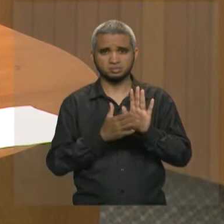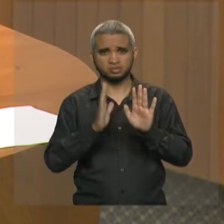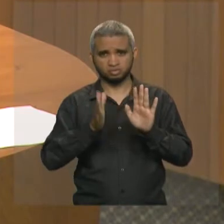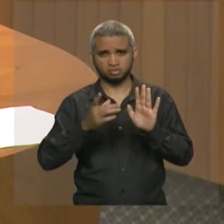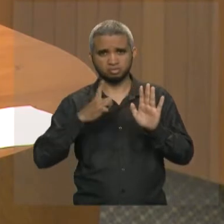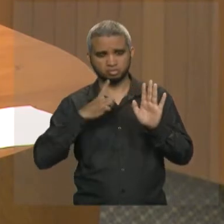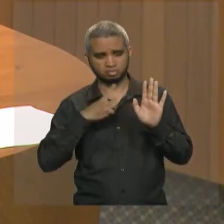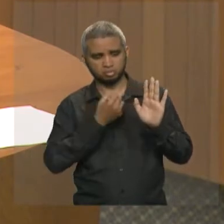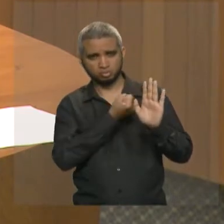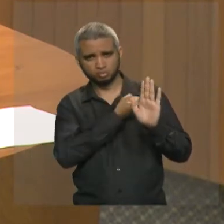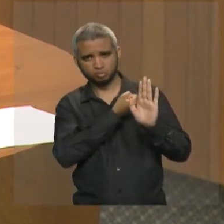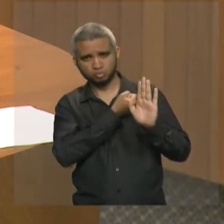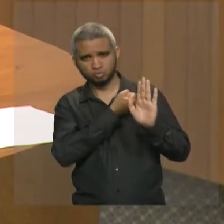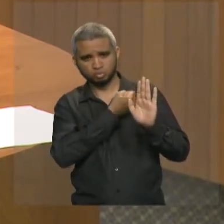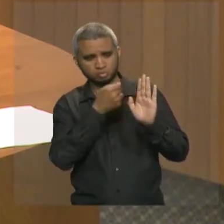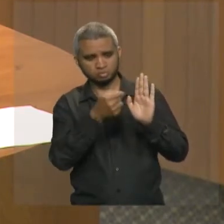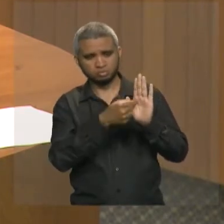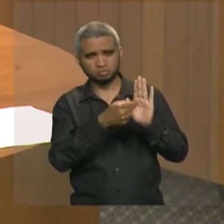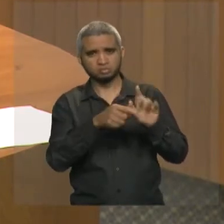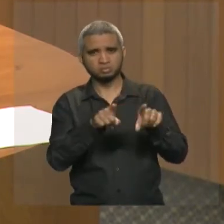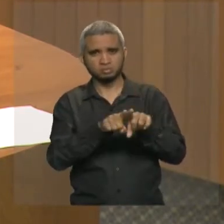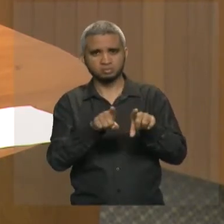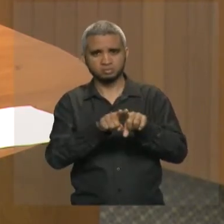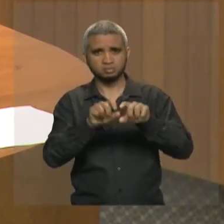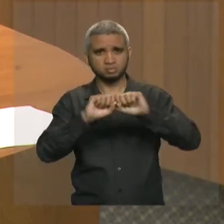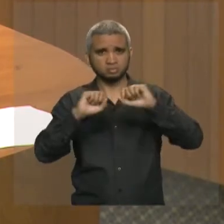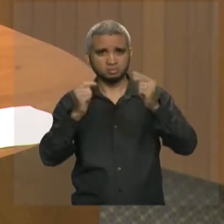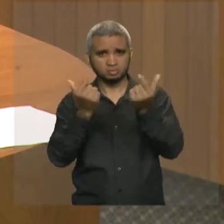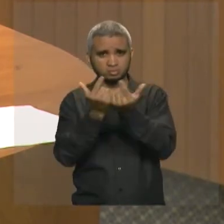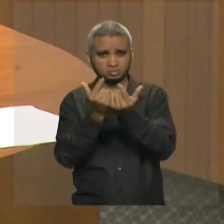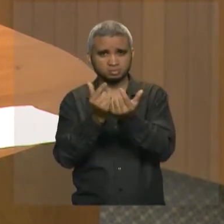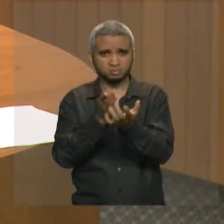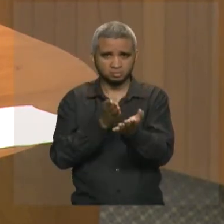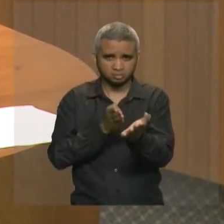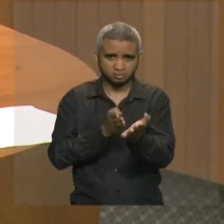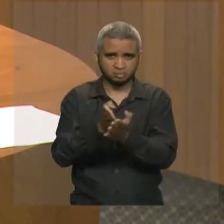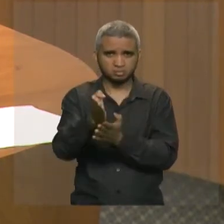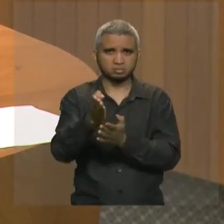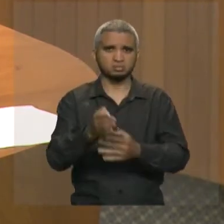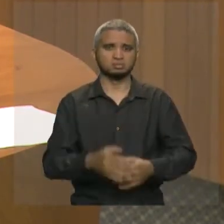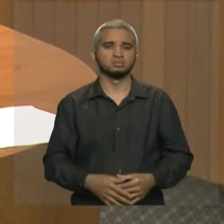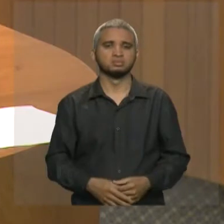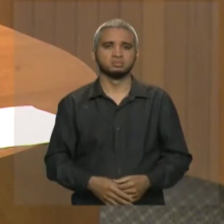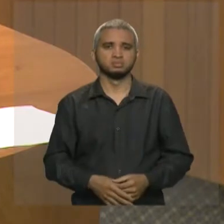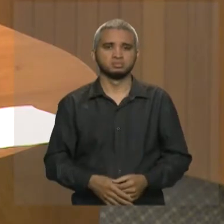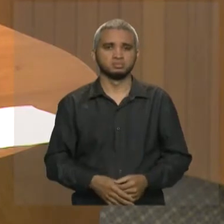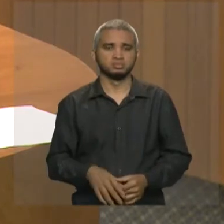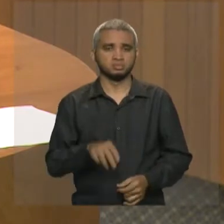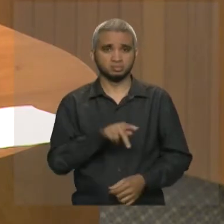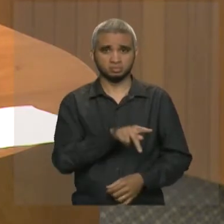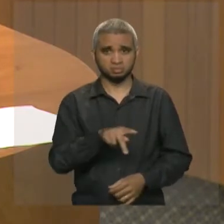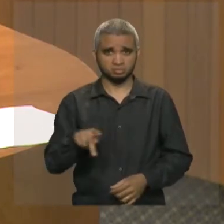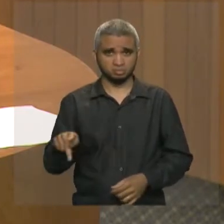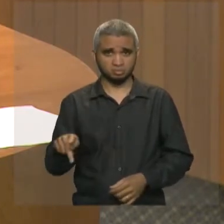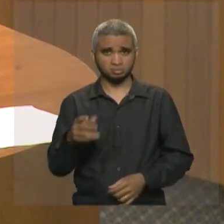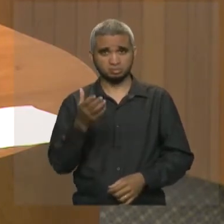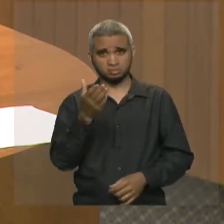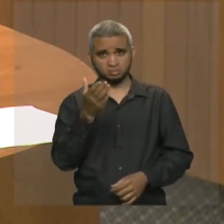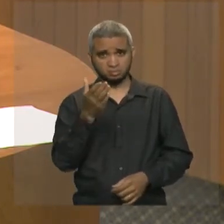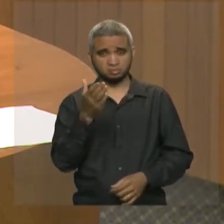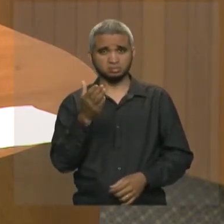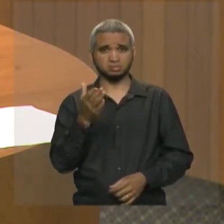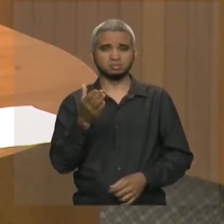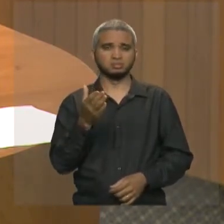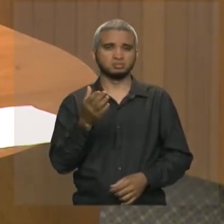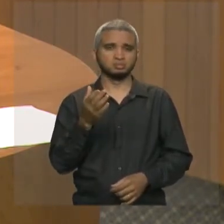e aprovada de forma unânime por esta augusta casa. Presidente, Vossa Excelência tem conduzido os trabalhos nesta